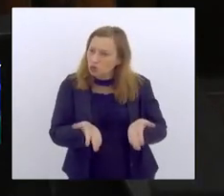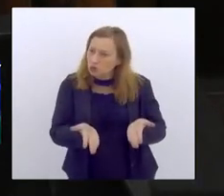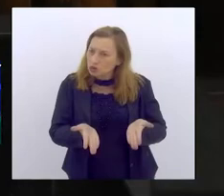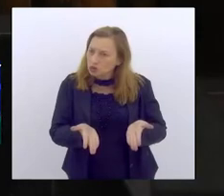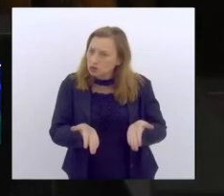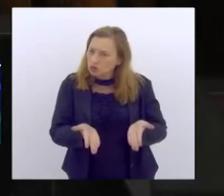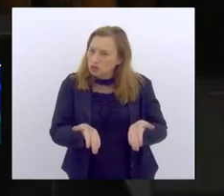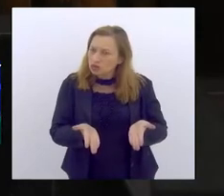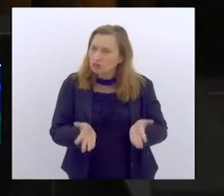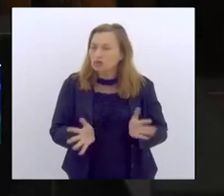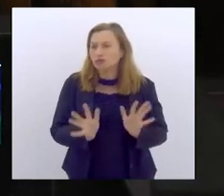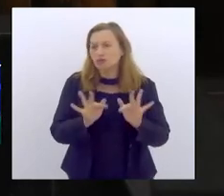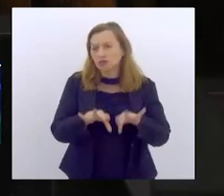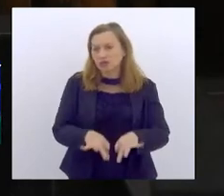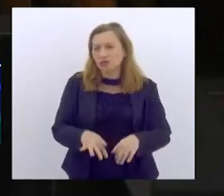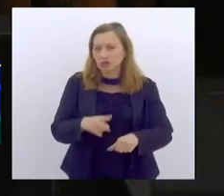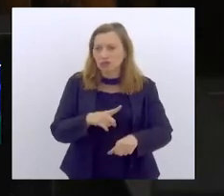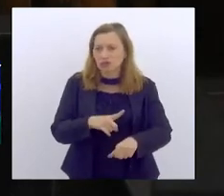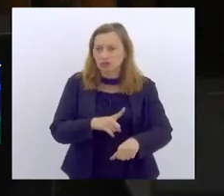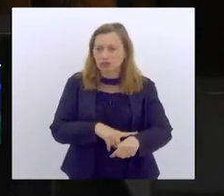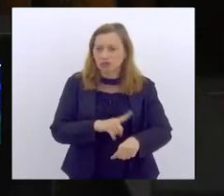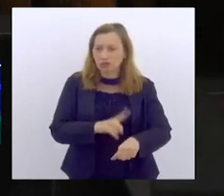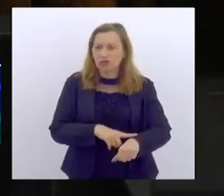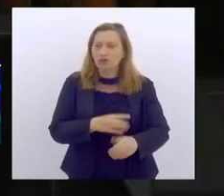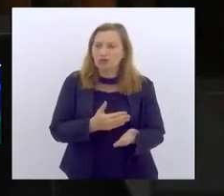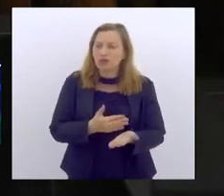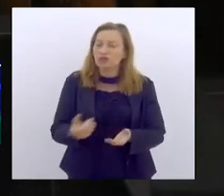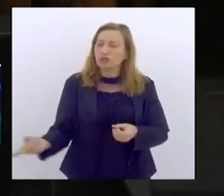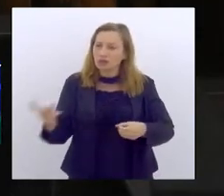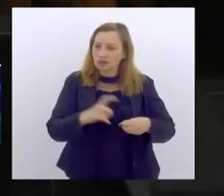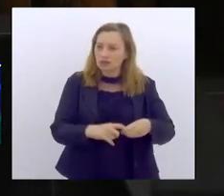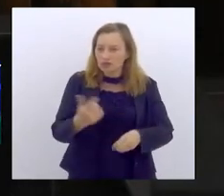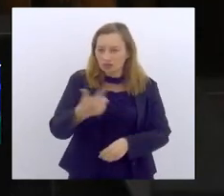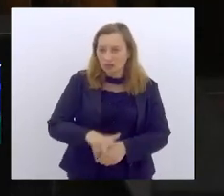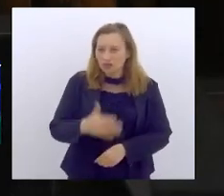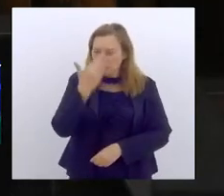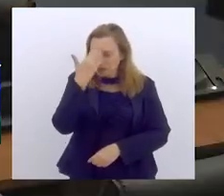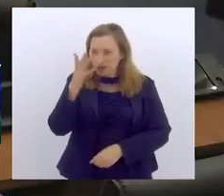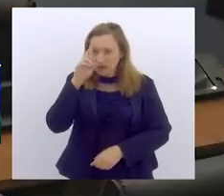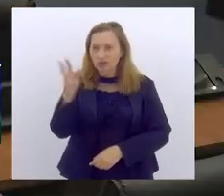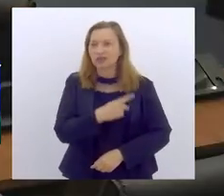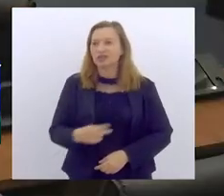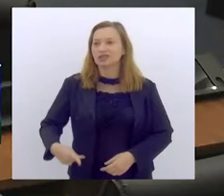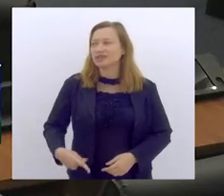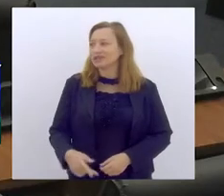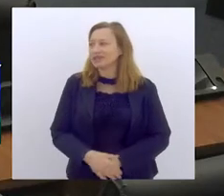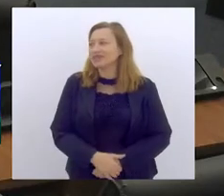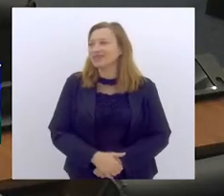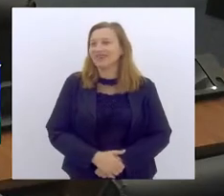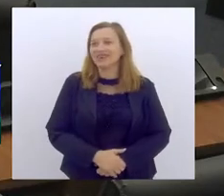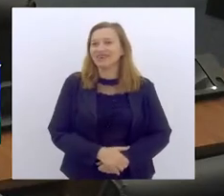no expediente final estaremos aqui de regresso Obrigado seu presidente